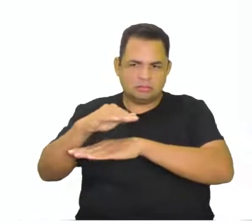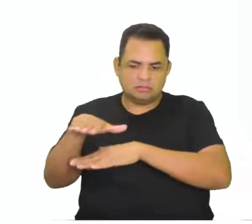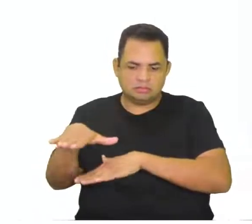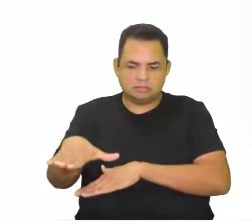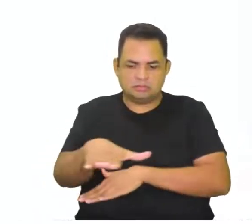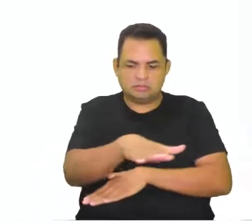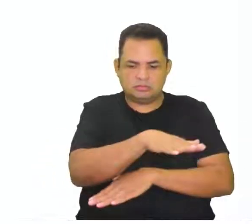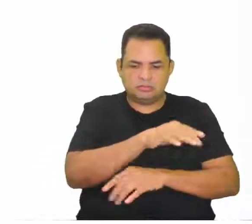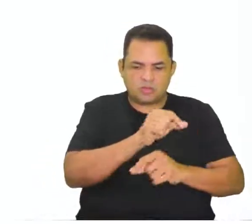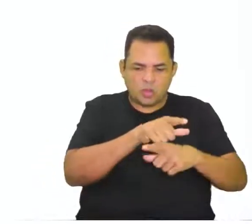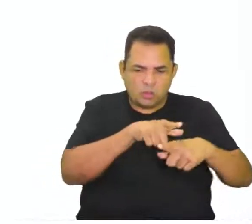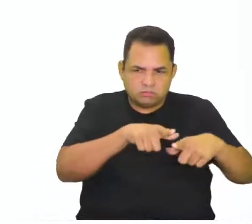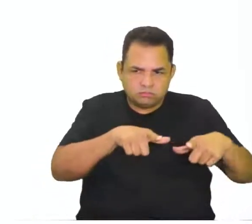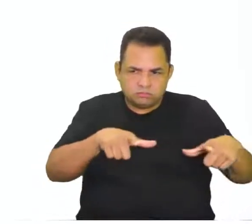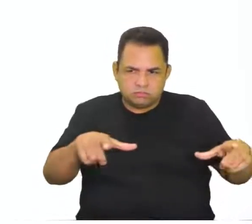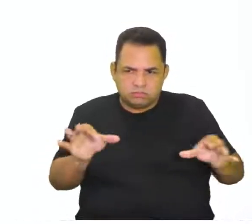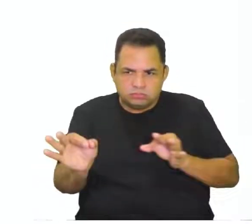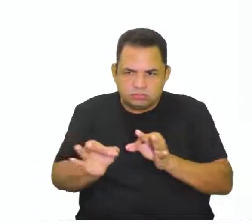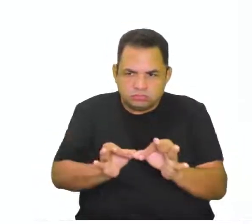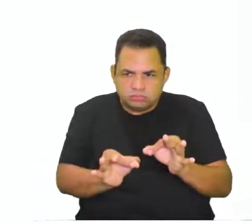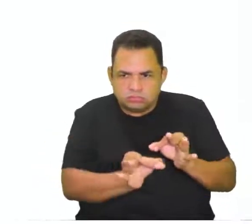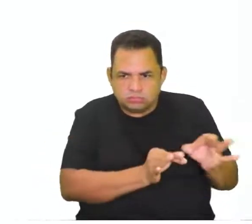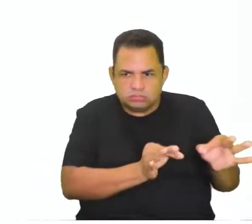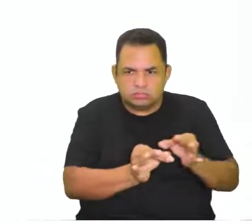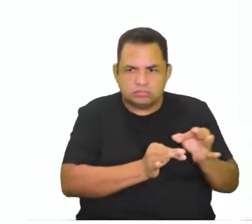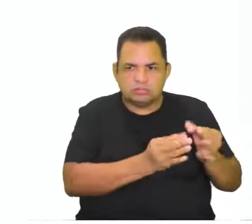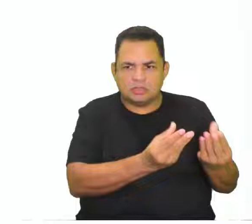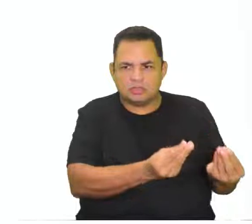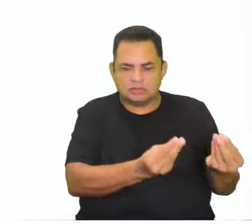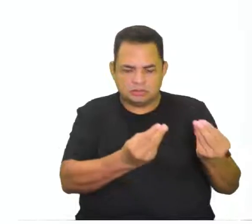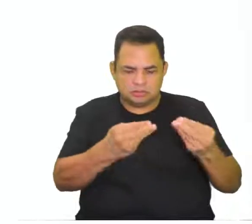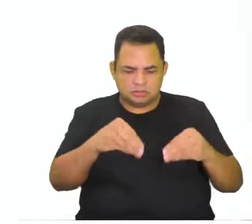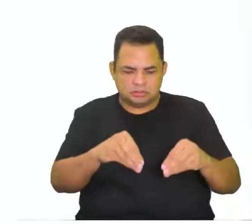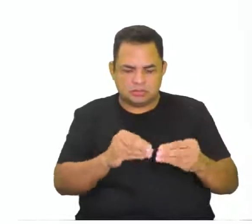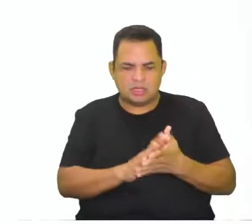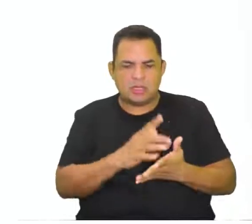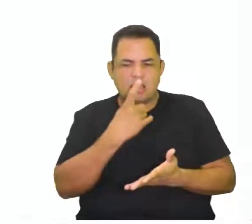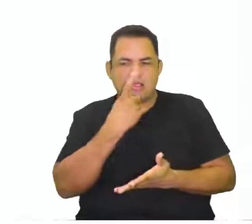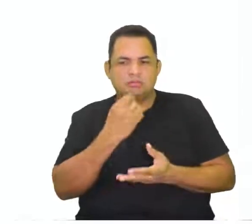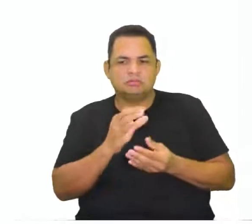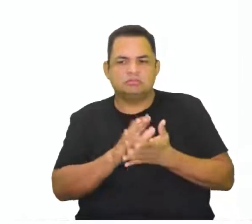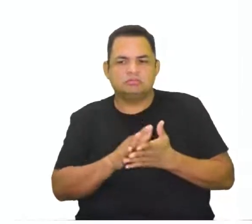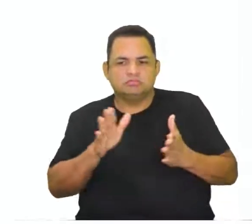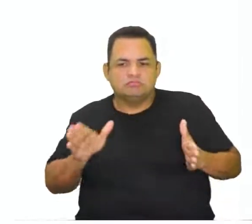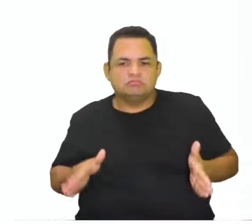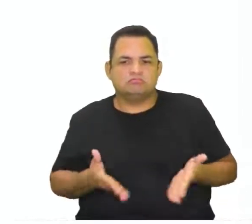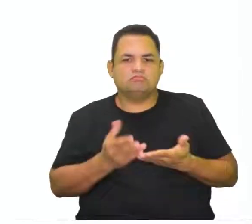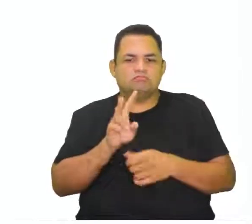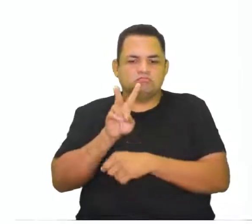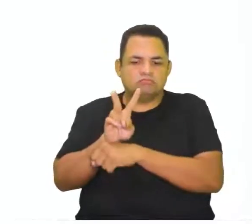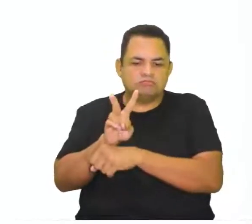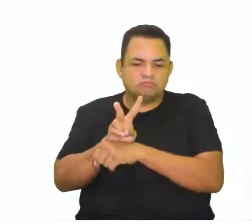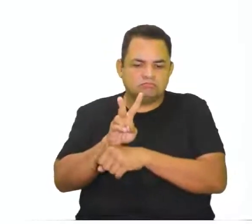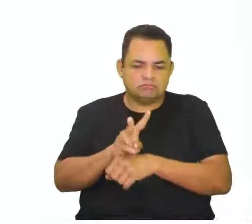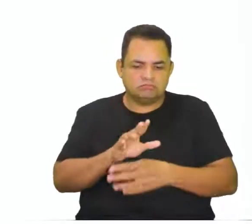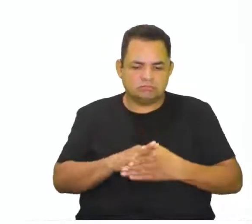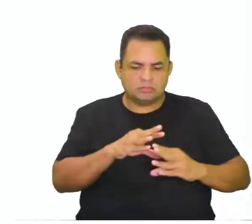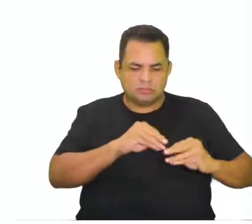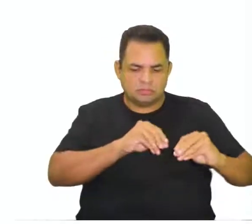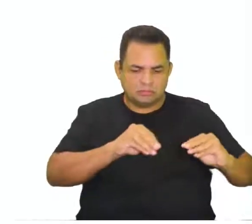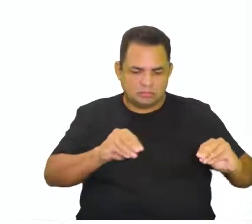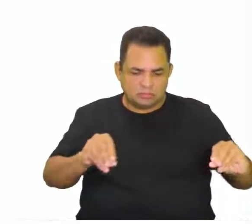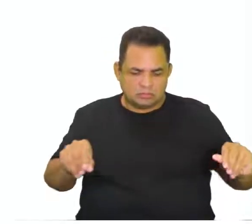terrenos preparados para receber esse lixo, promovendo a preservação do solo